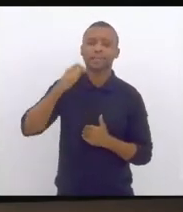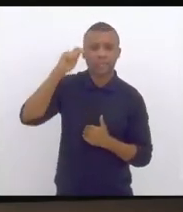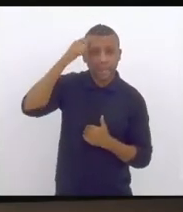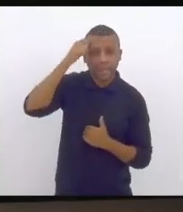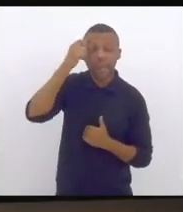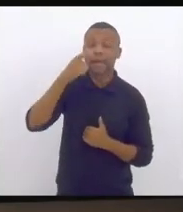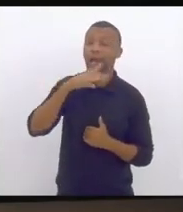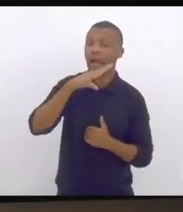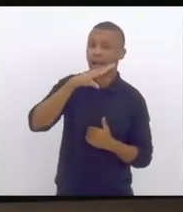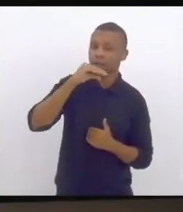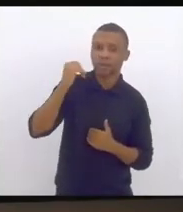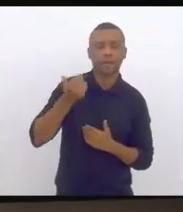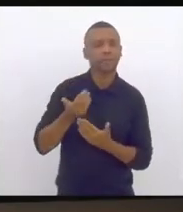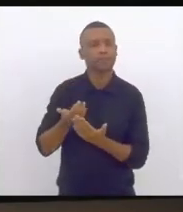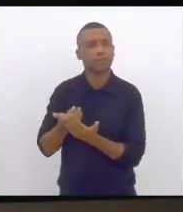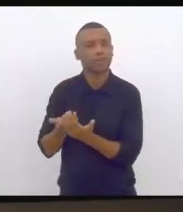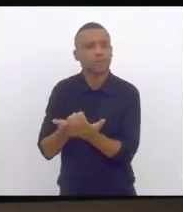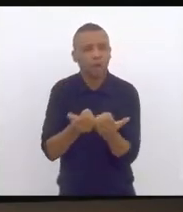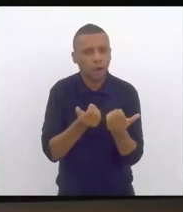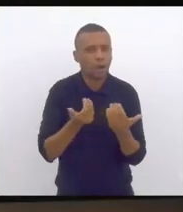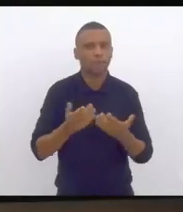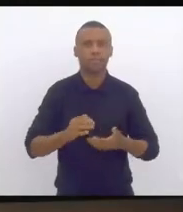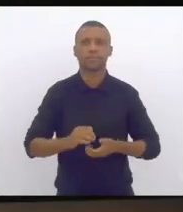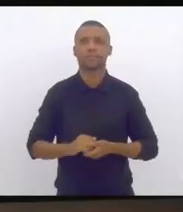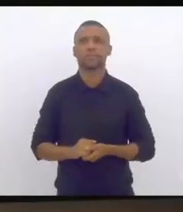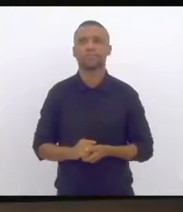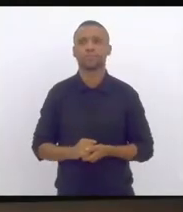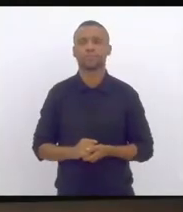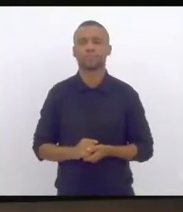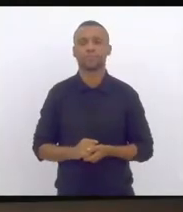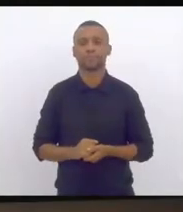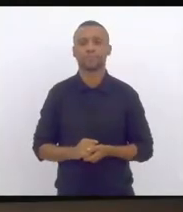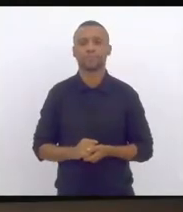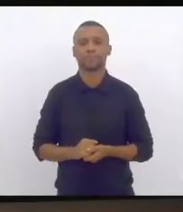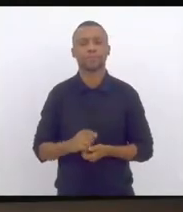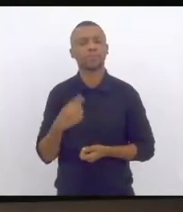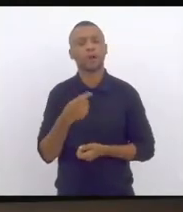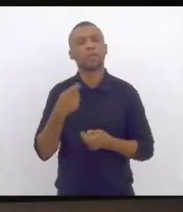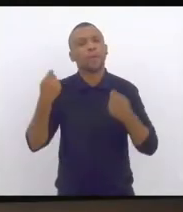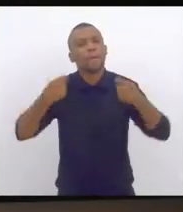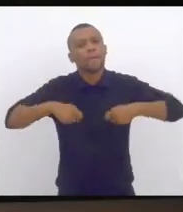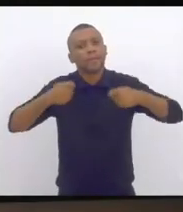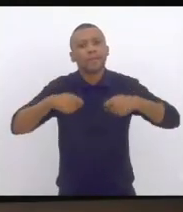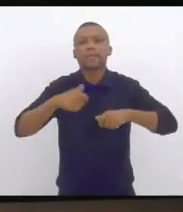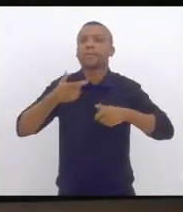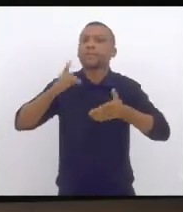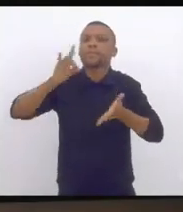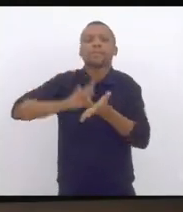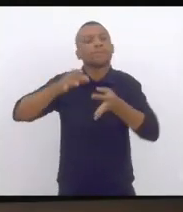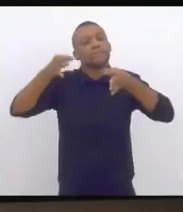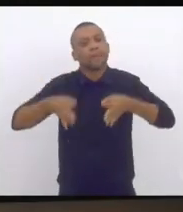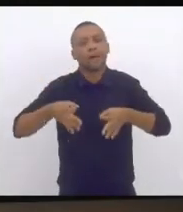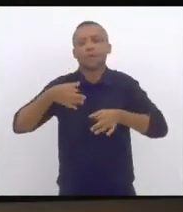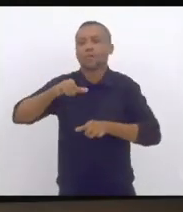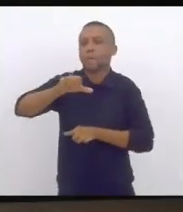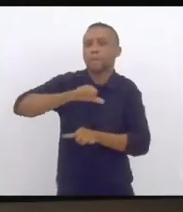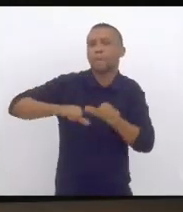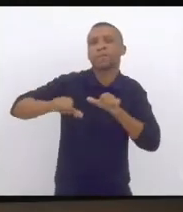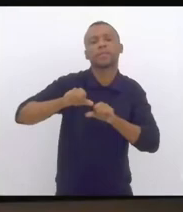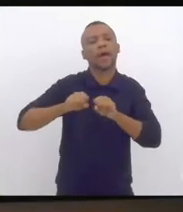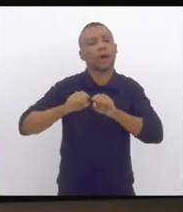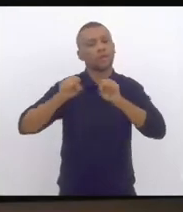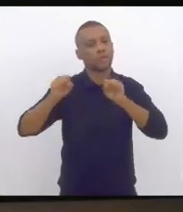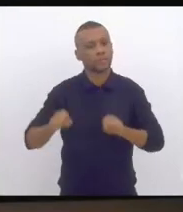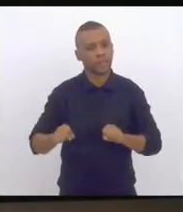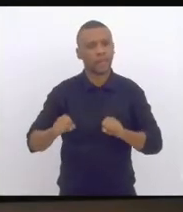e jovens. Então, a gente precisa, de fato, mudar o sistema, e é possível mudar o